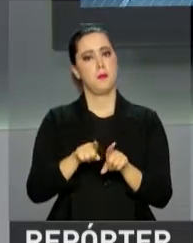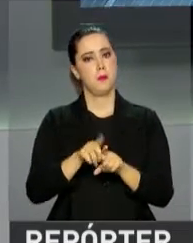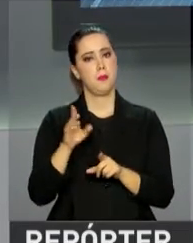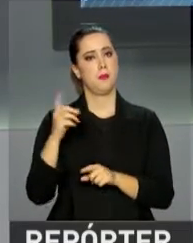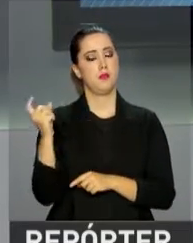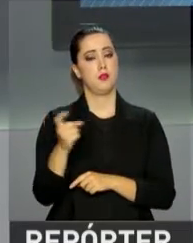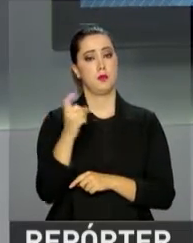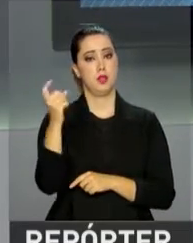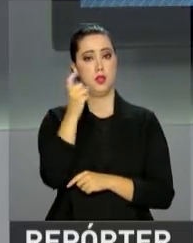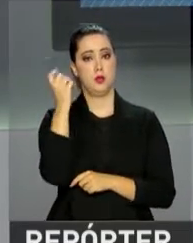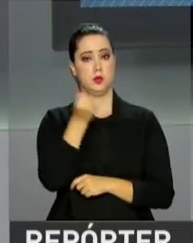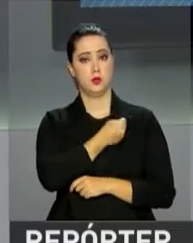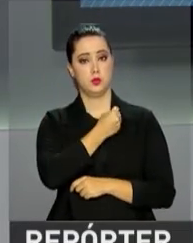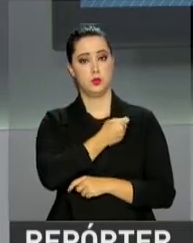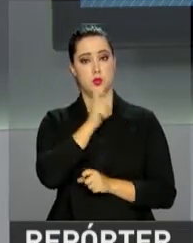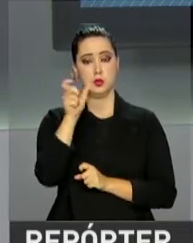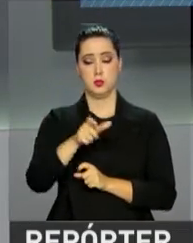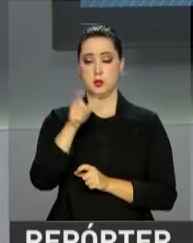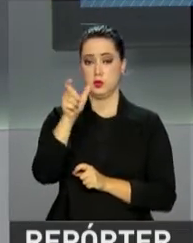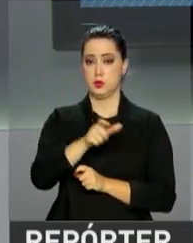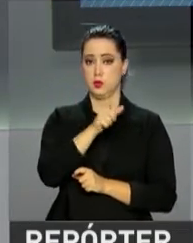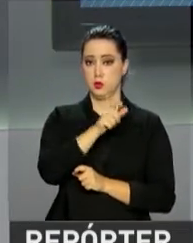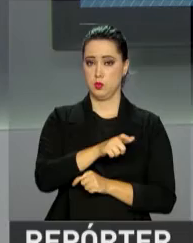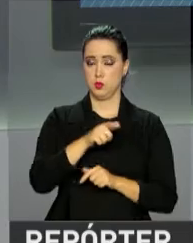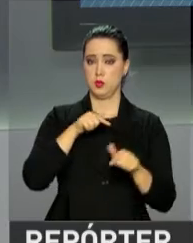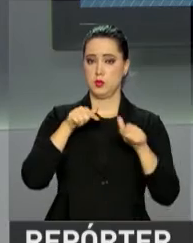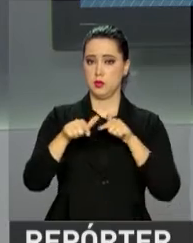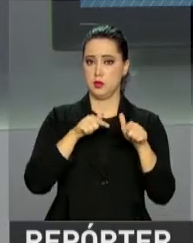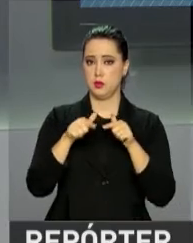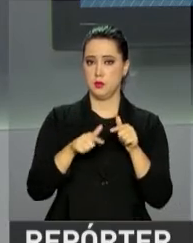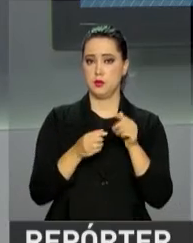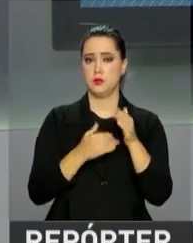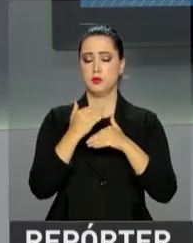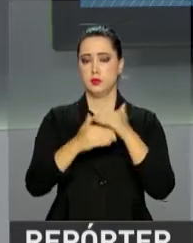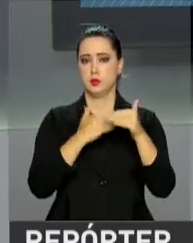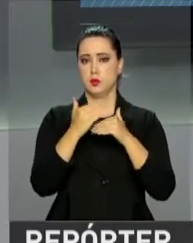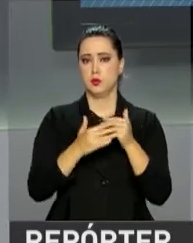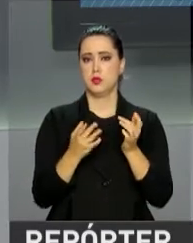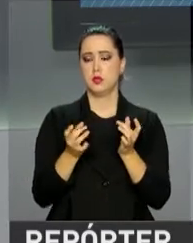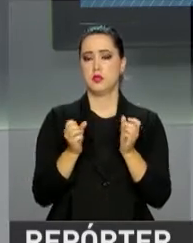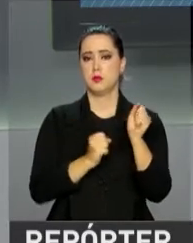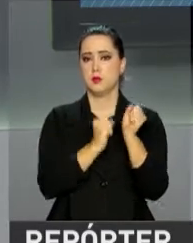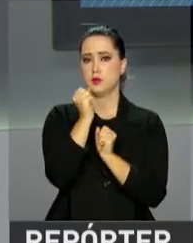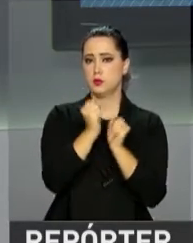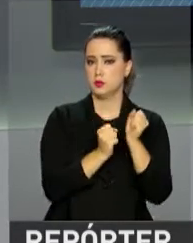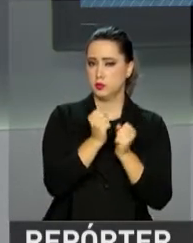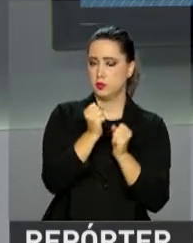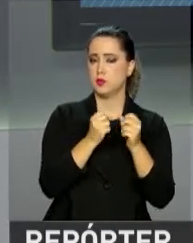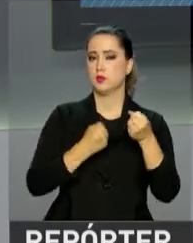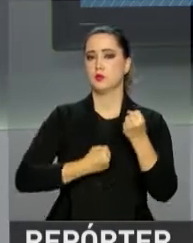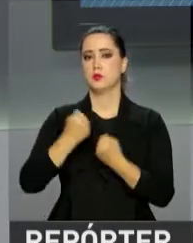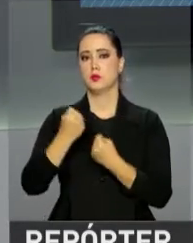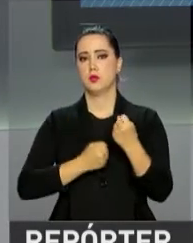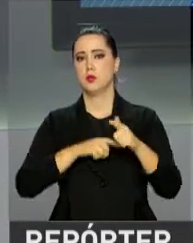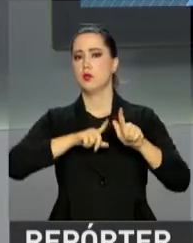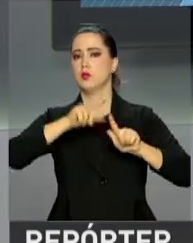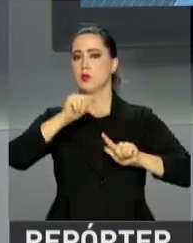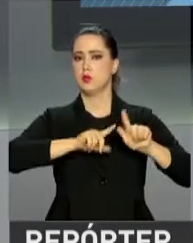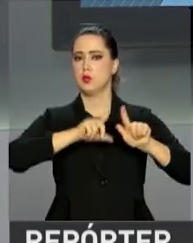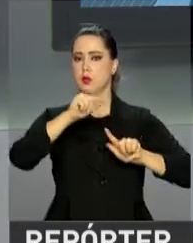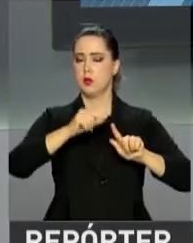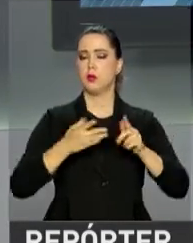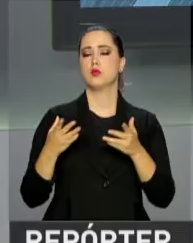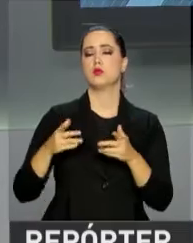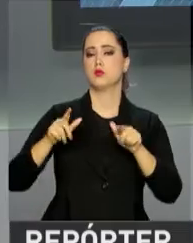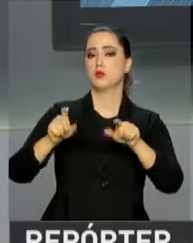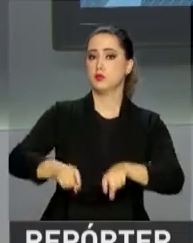a alta no número de ocupados o crescimento do varejo da produção de carros da arrecadação e os recordes na produção agrícola